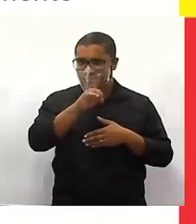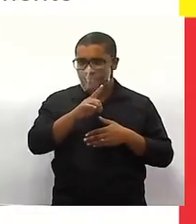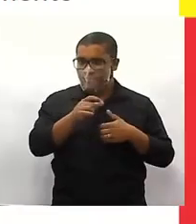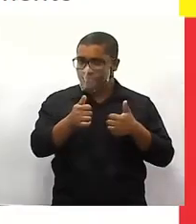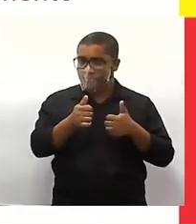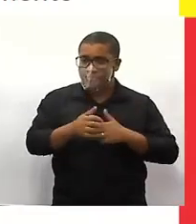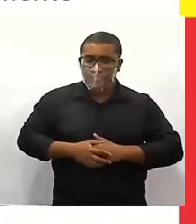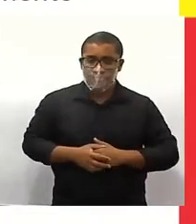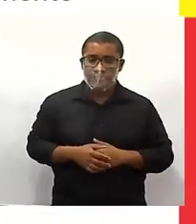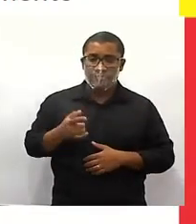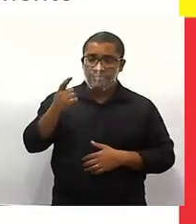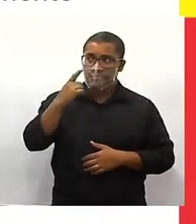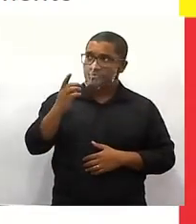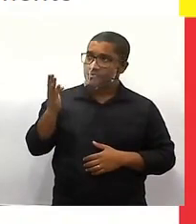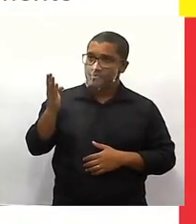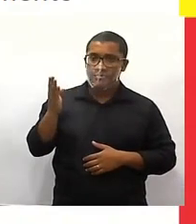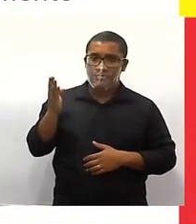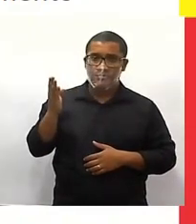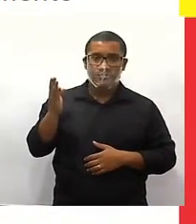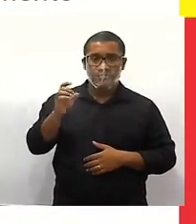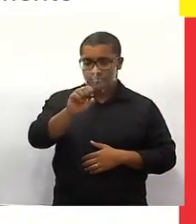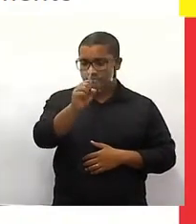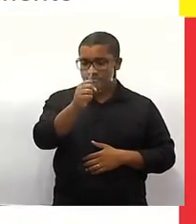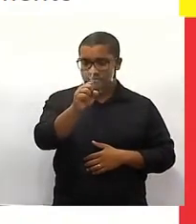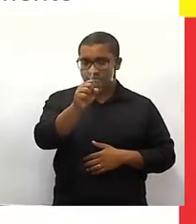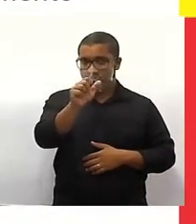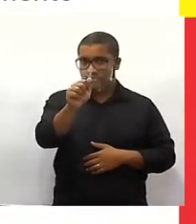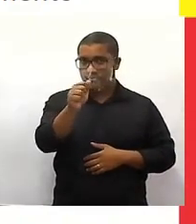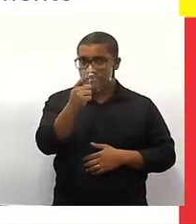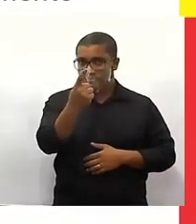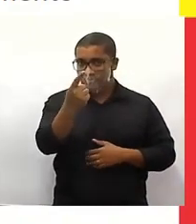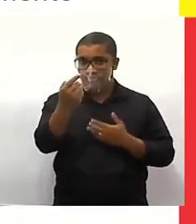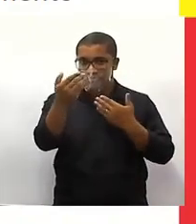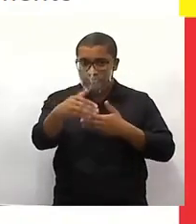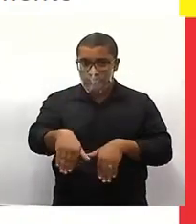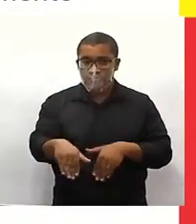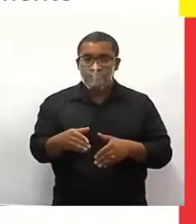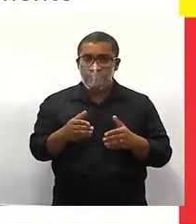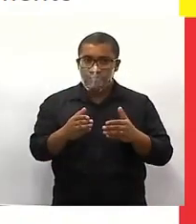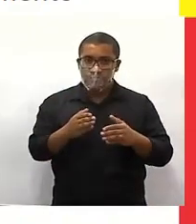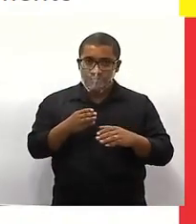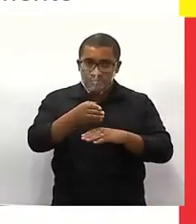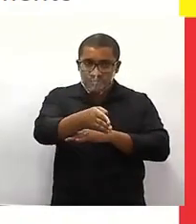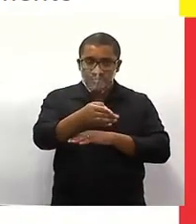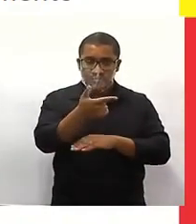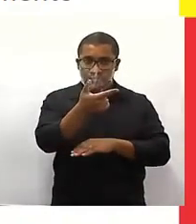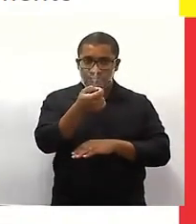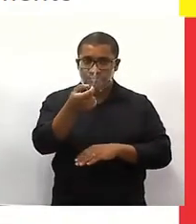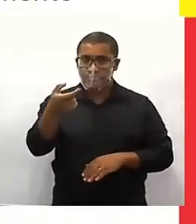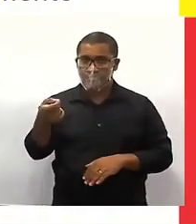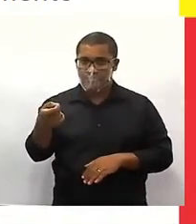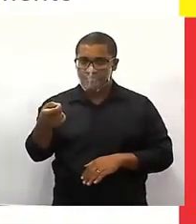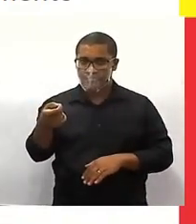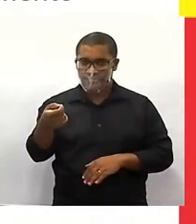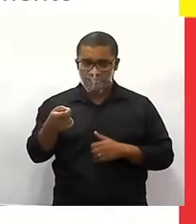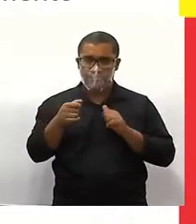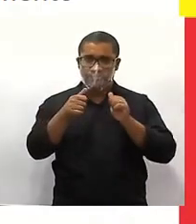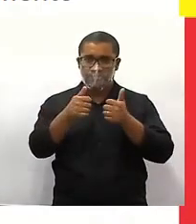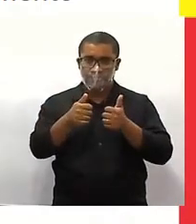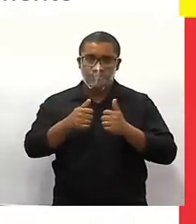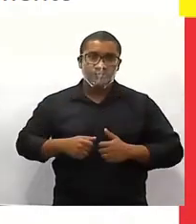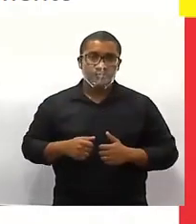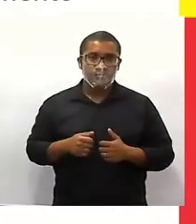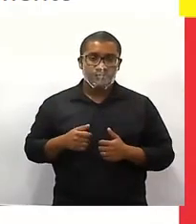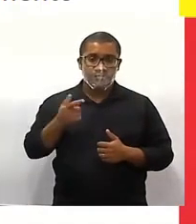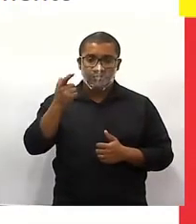lá, leva lá. SSA1, prova para o ingresso em 2020. Tá?